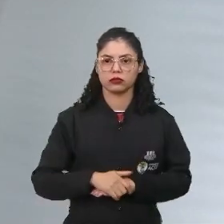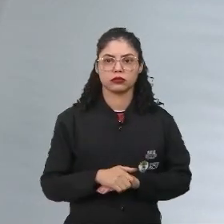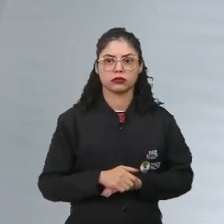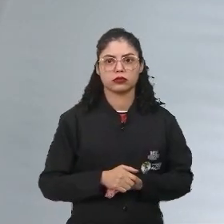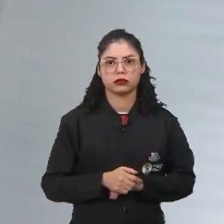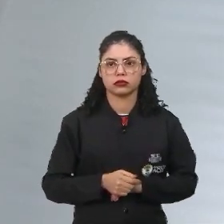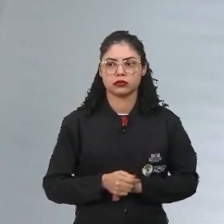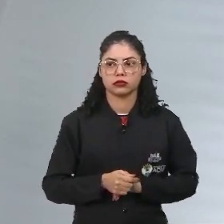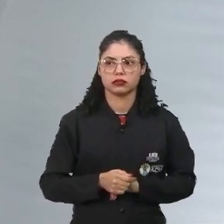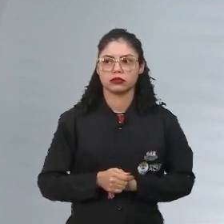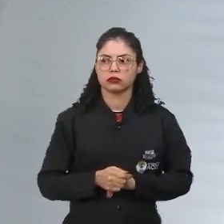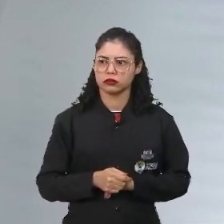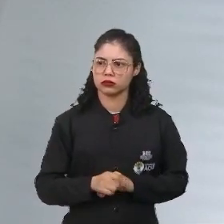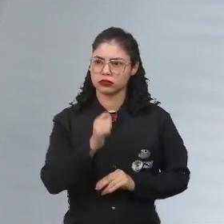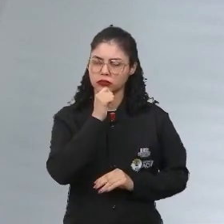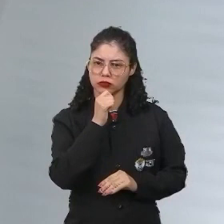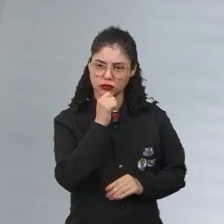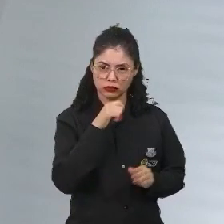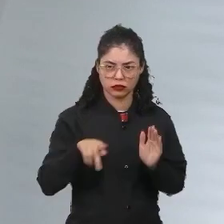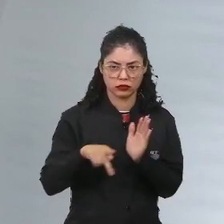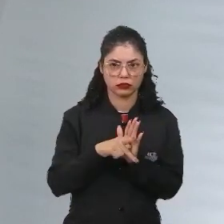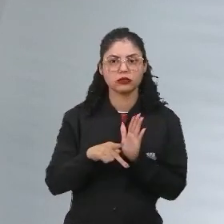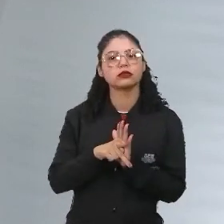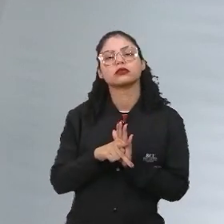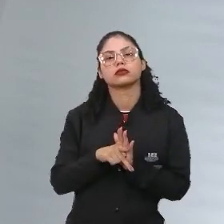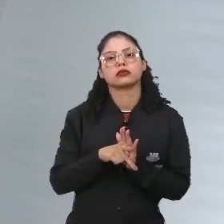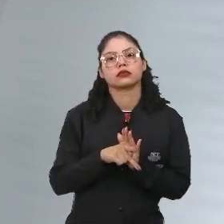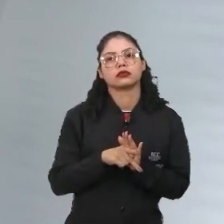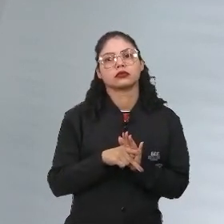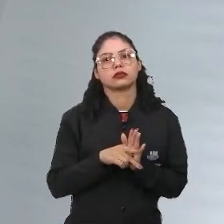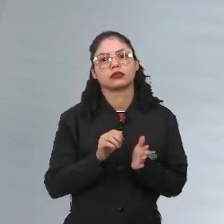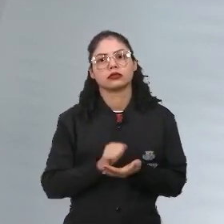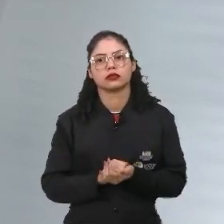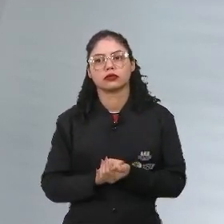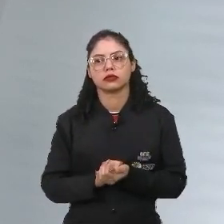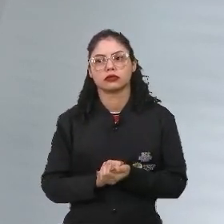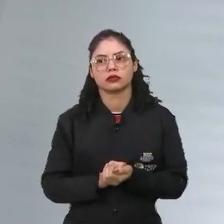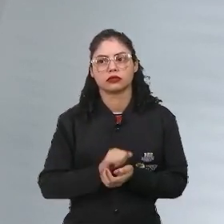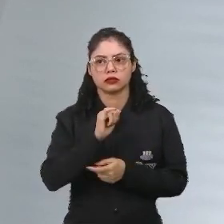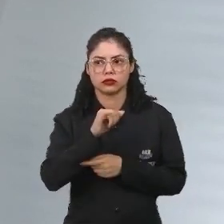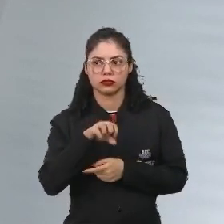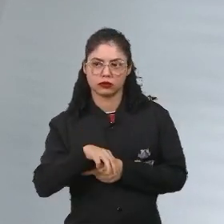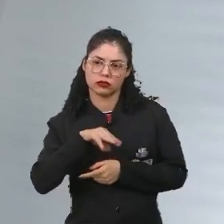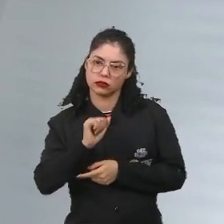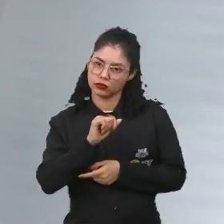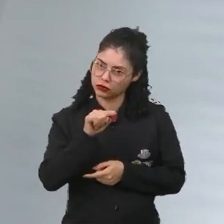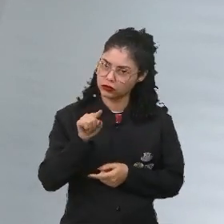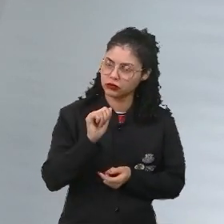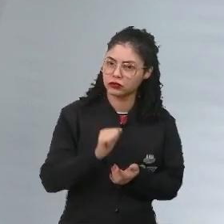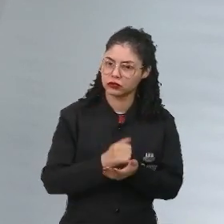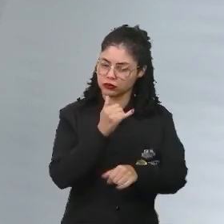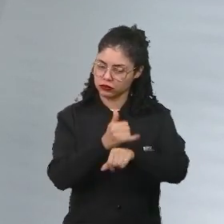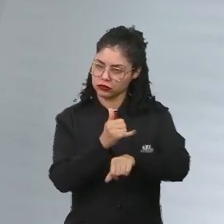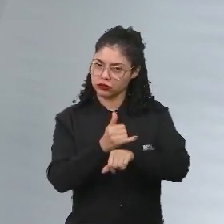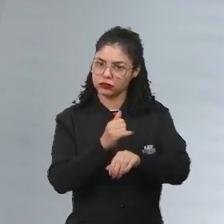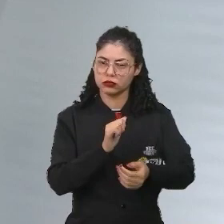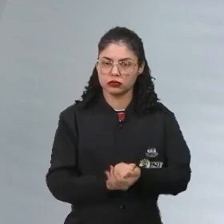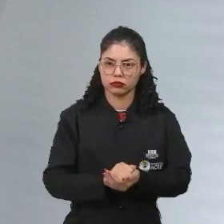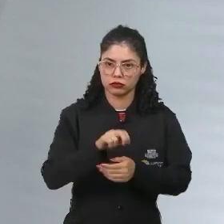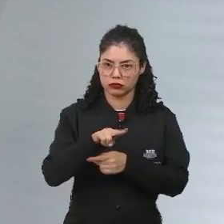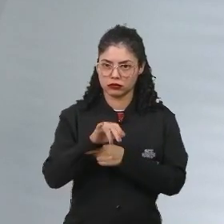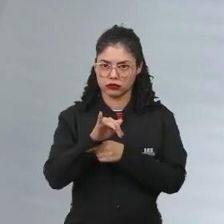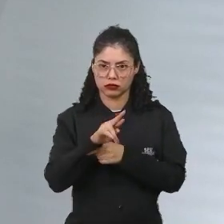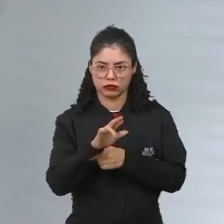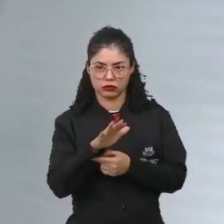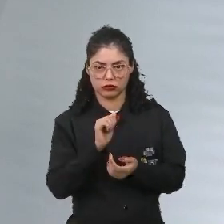ser aí bem eficazes com o ímã. Por exemplo, ferro, níquel.